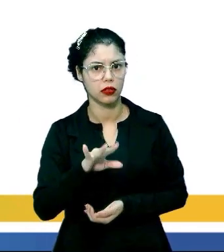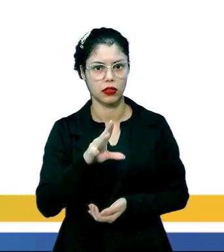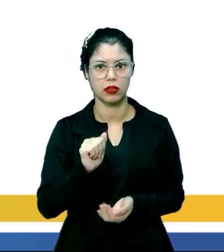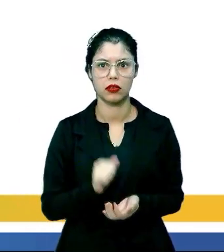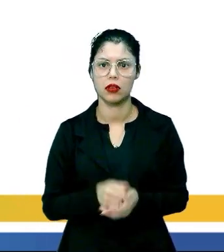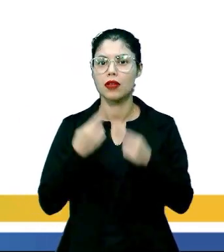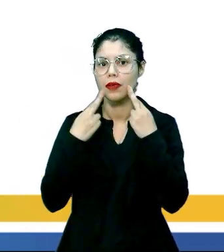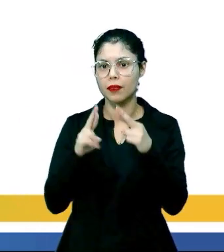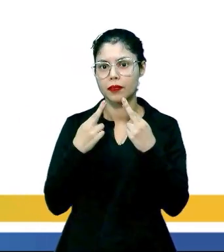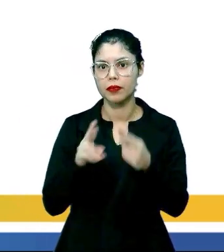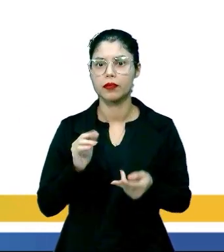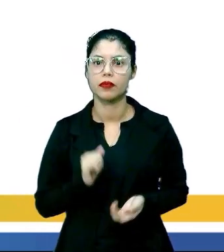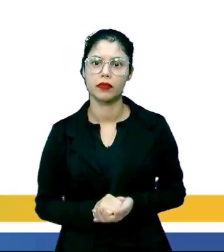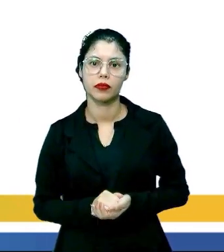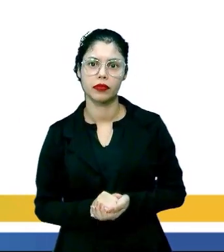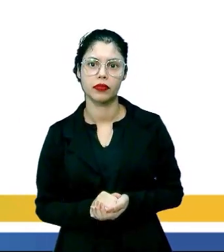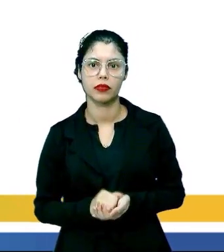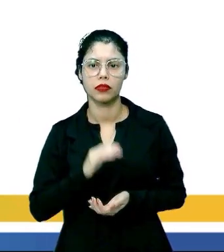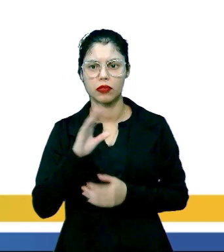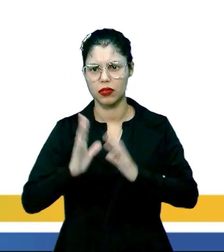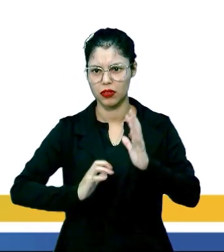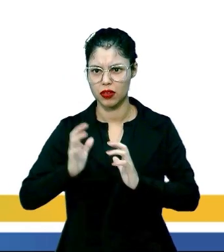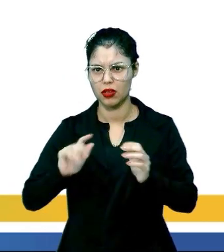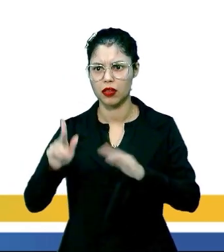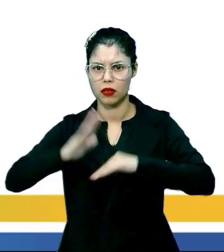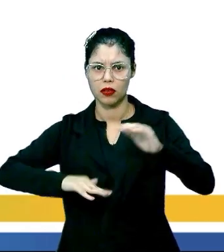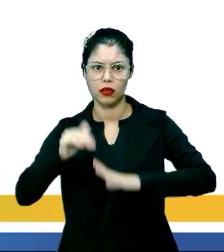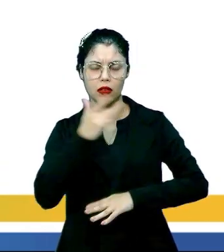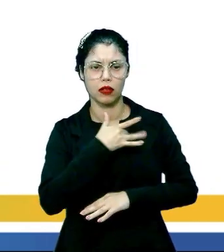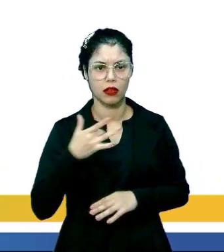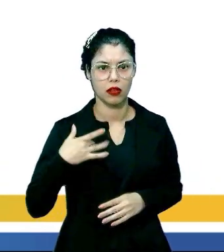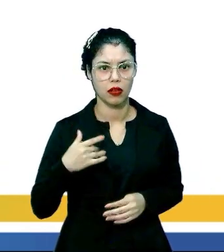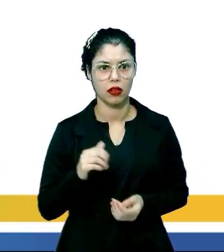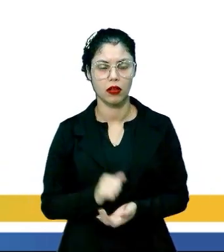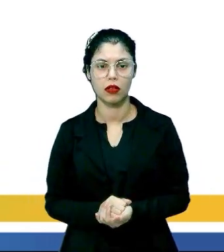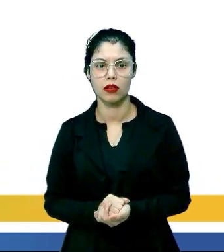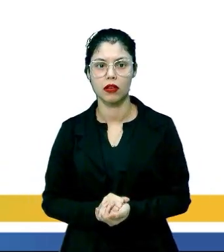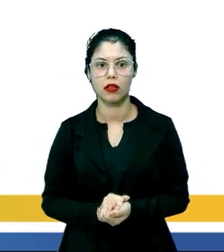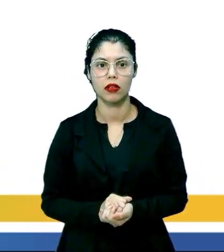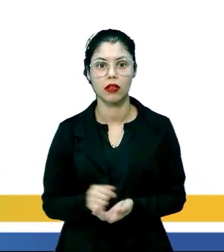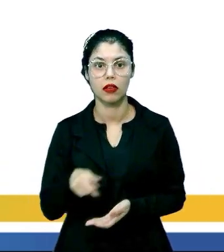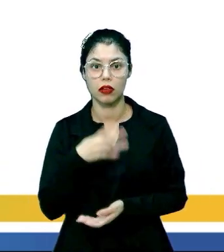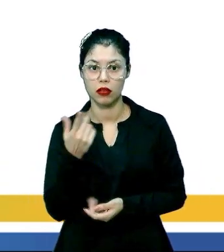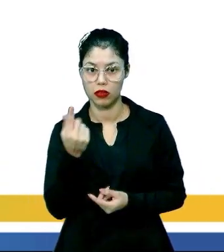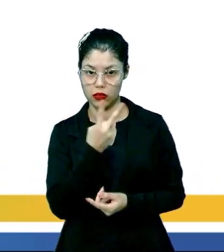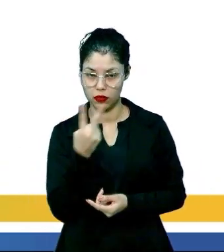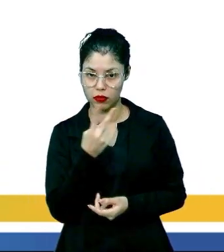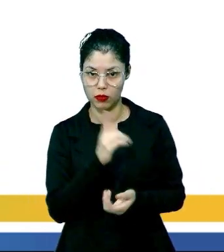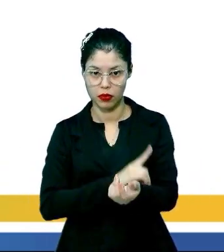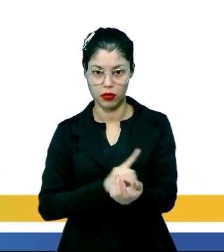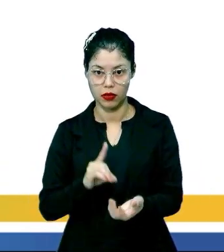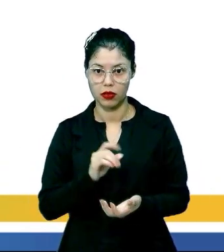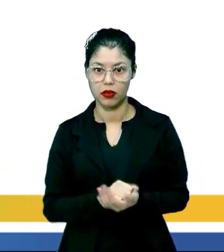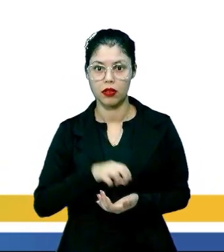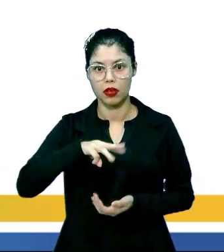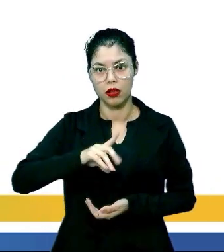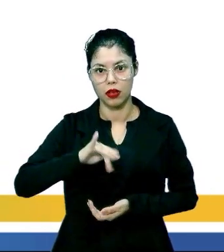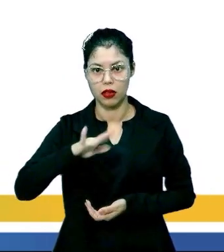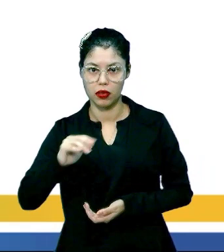diabetes insípidos reclamam da confusão feita pelos profissionais de saúde quanto aos dois tipos de